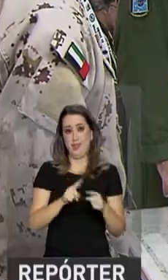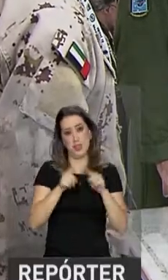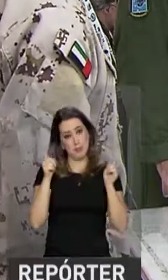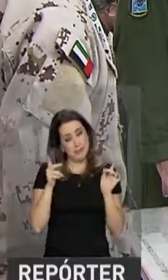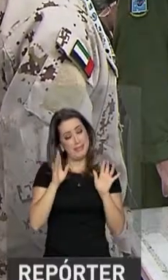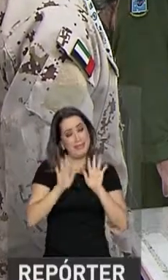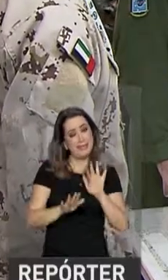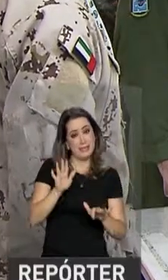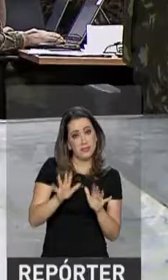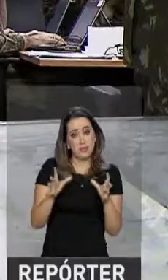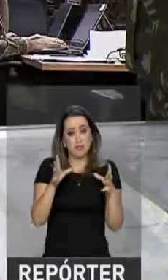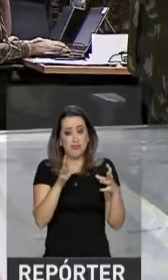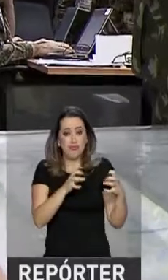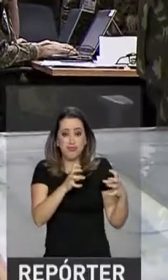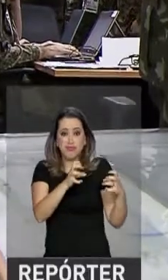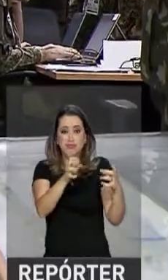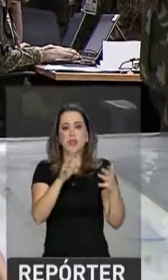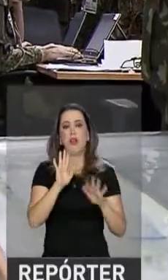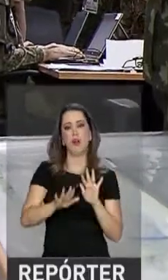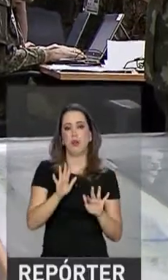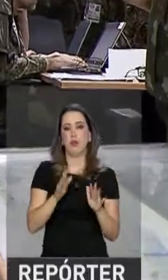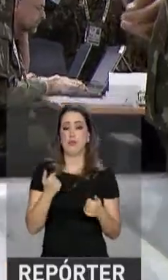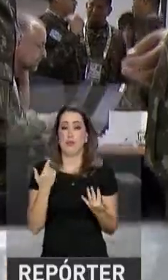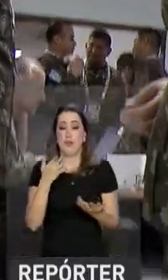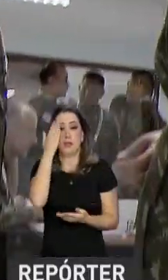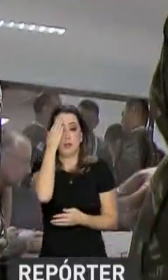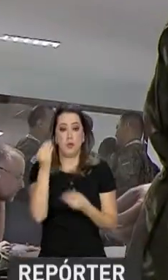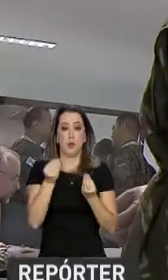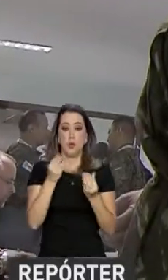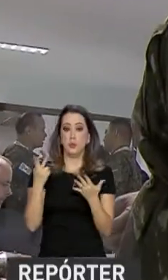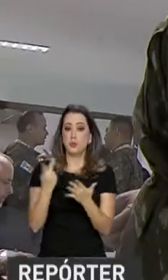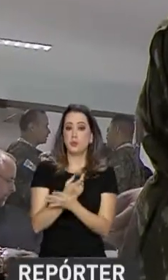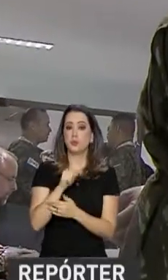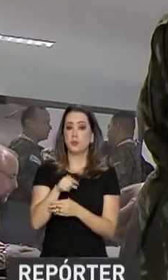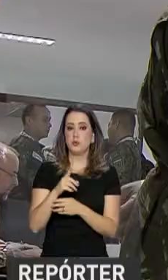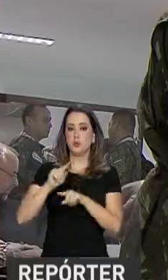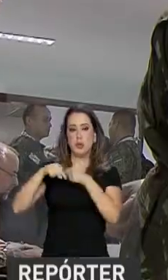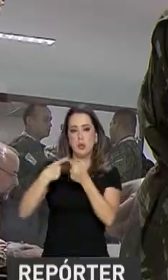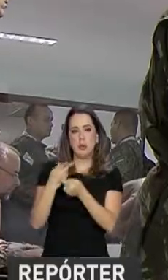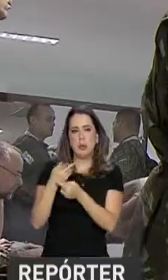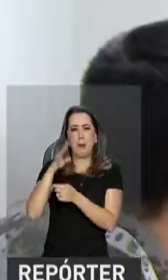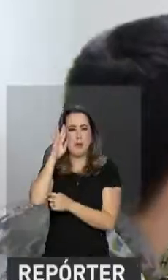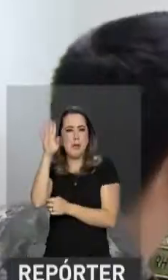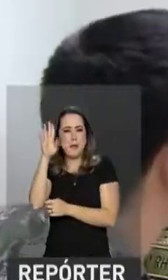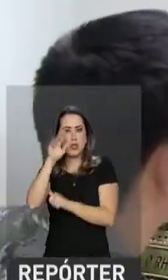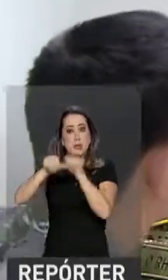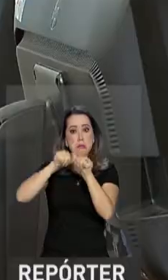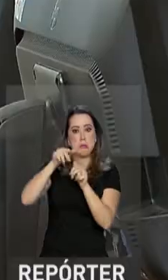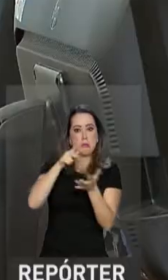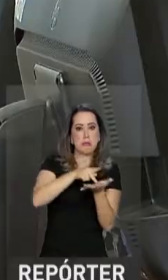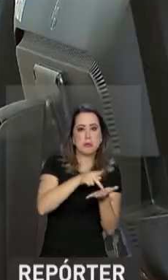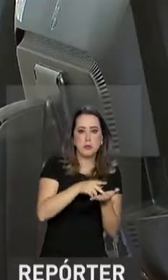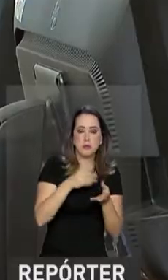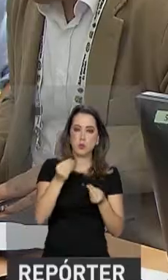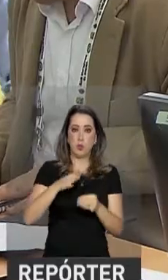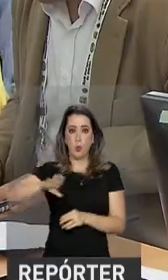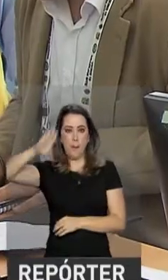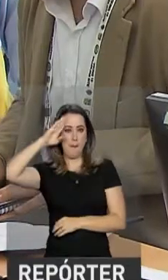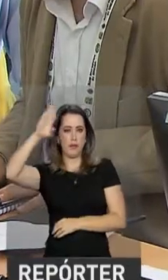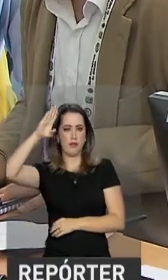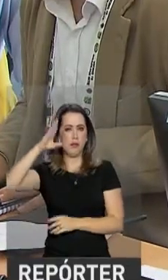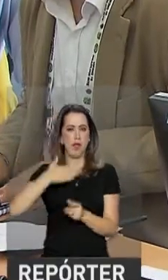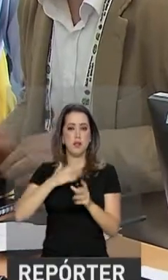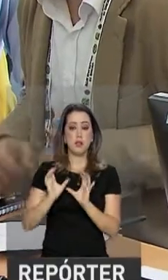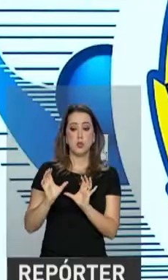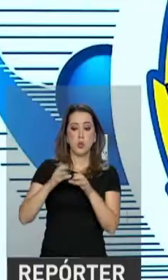com certa frequência. Para saber o que fazer quando a crise passa do imaginário para o real, militares e civis de